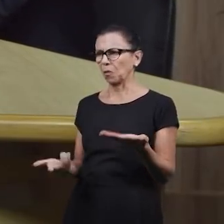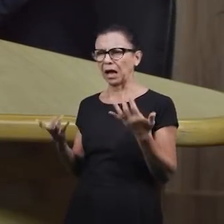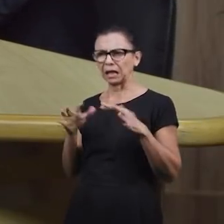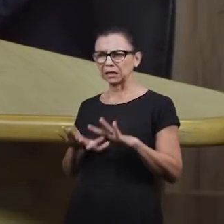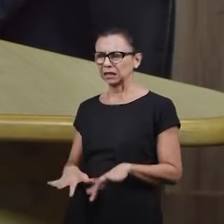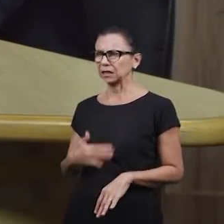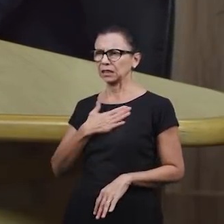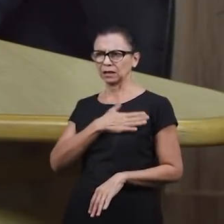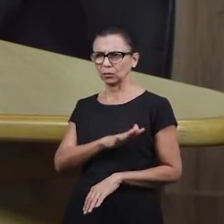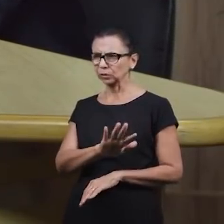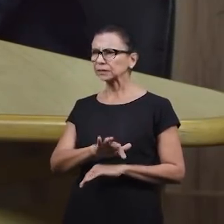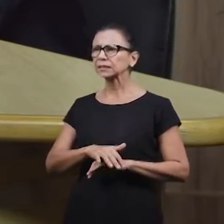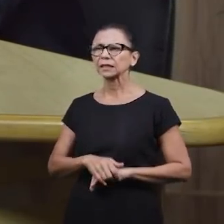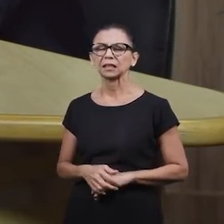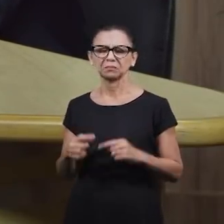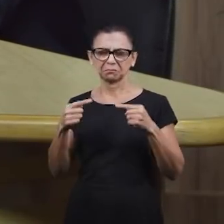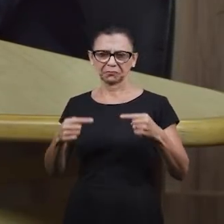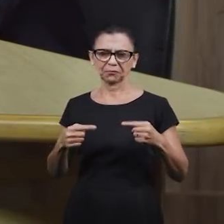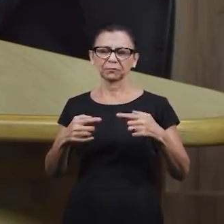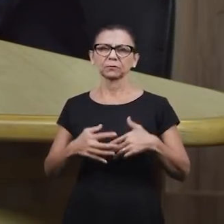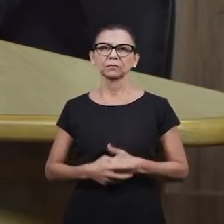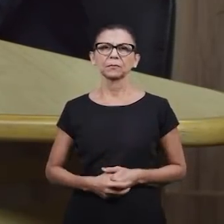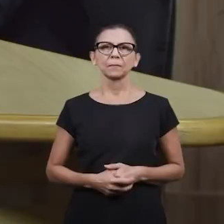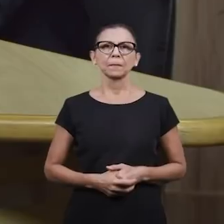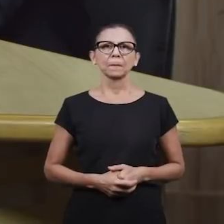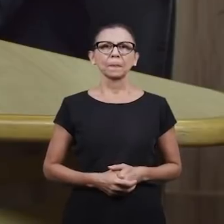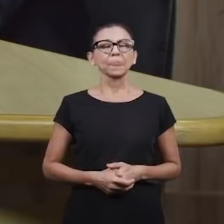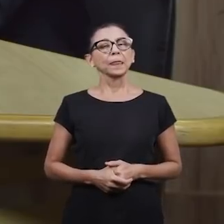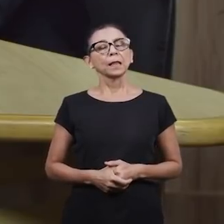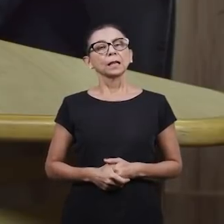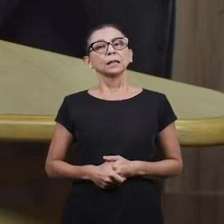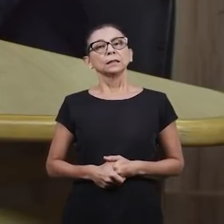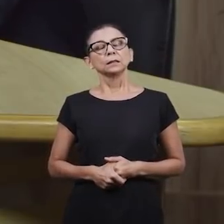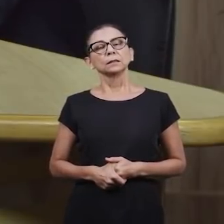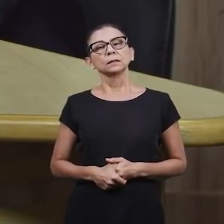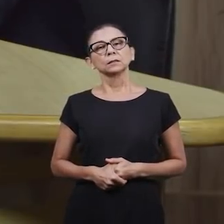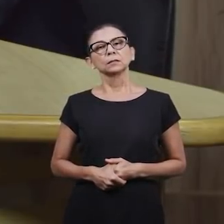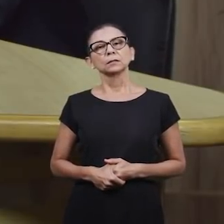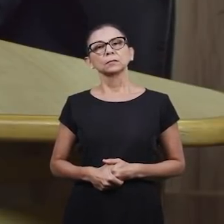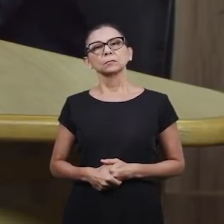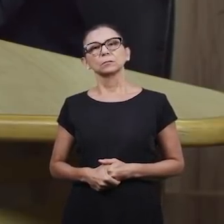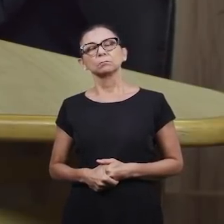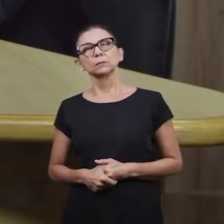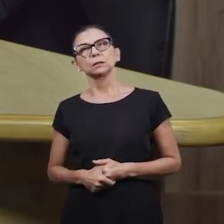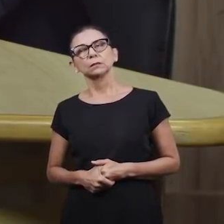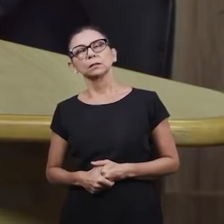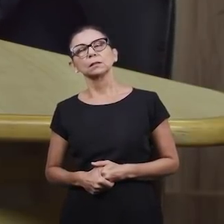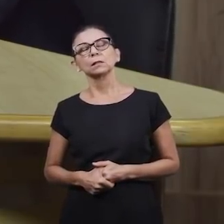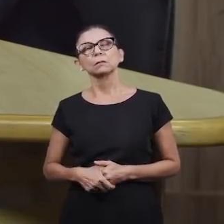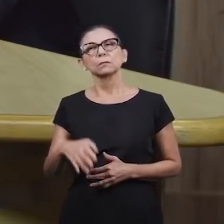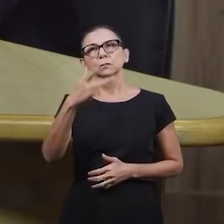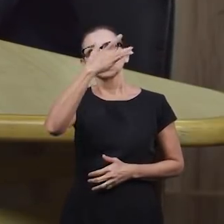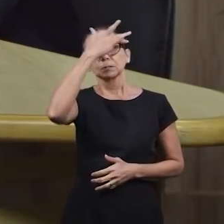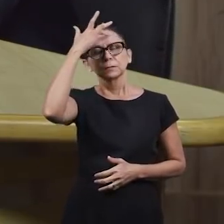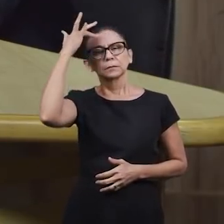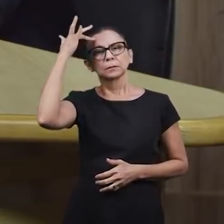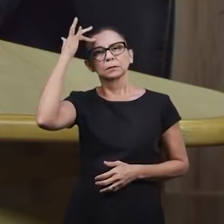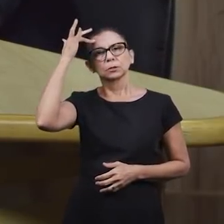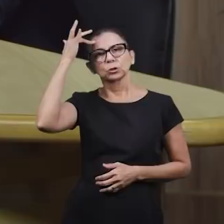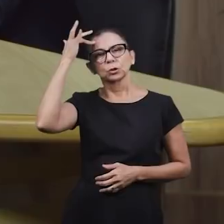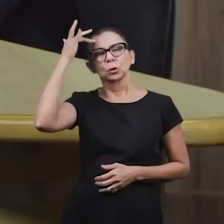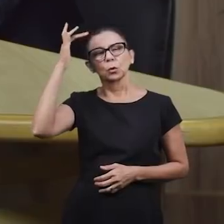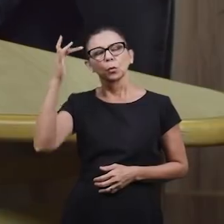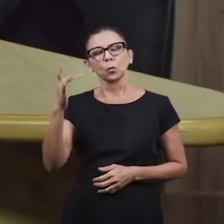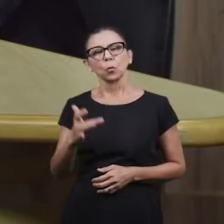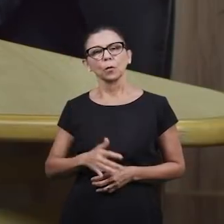esses argumentos, eles estão acomodados na razão. E quando nós dizemos razão, nós estamos dizendo